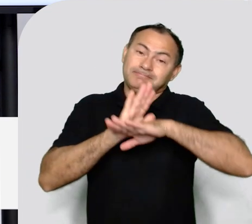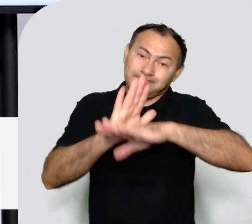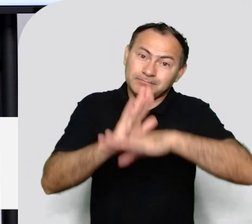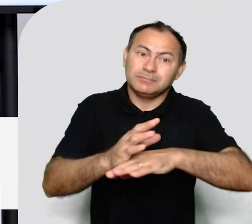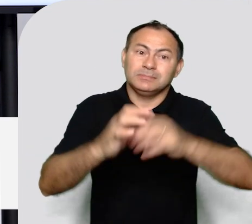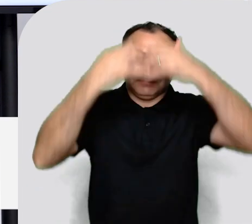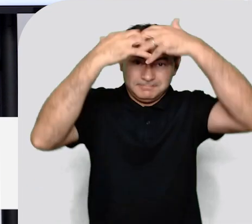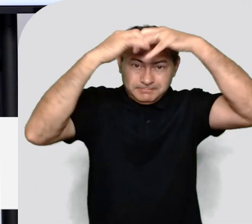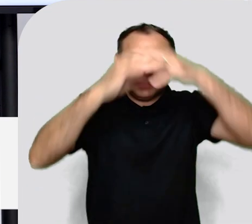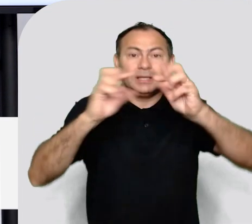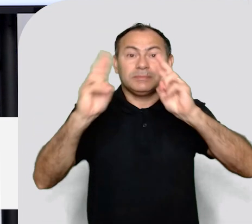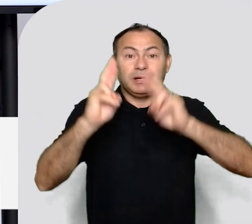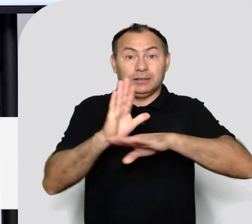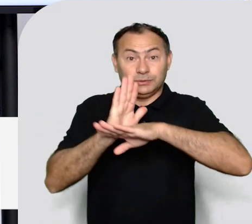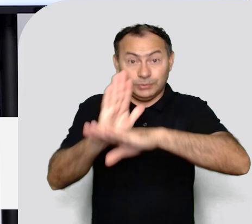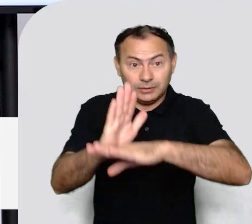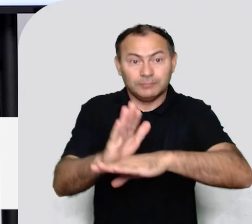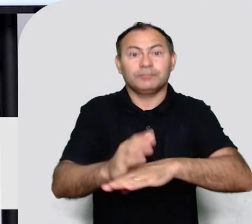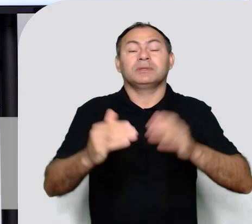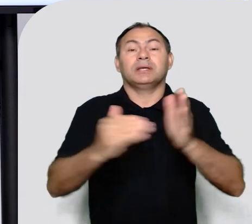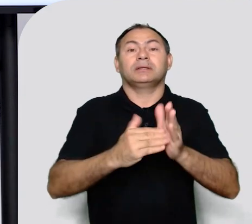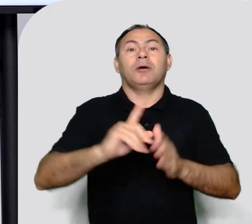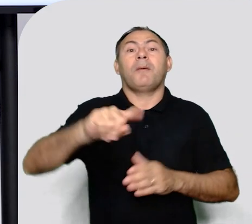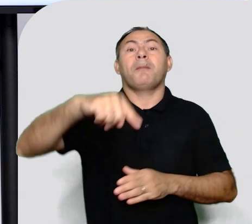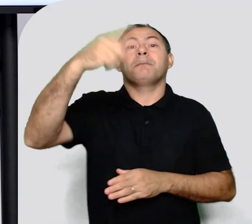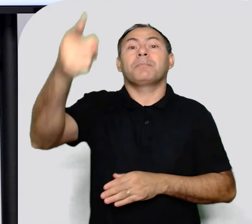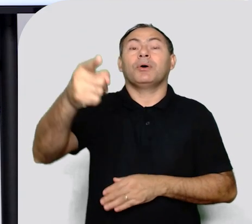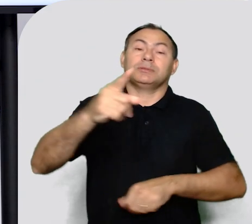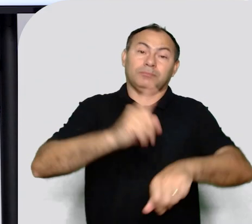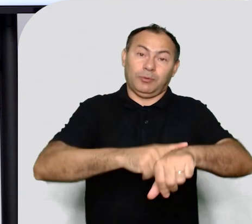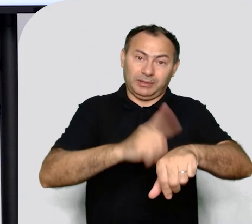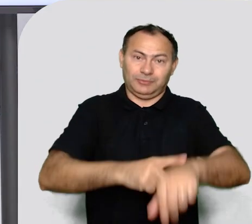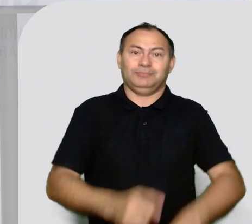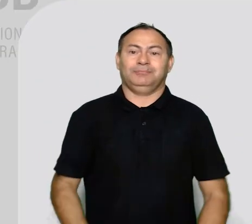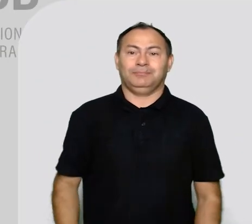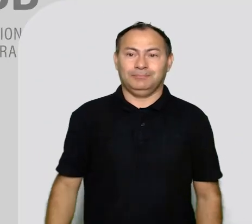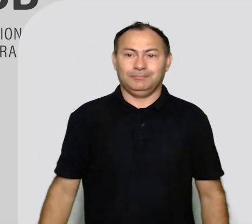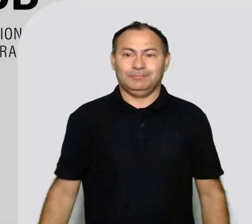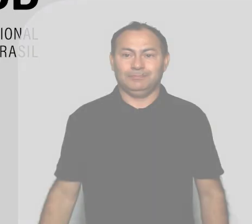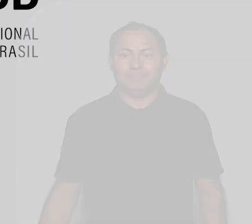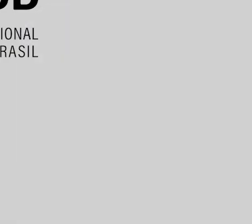a nossa contribuição. Esperamos que tenha ajudado e até o próximo momento.